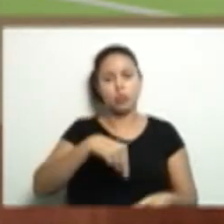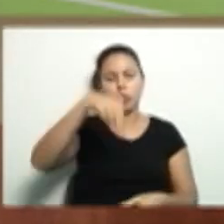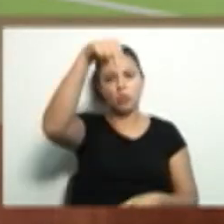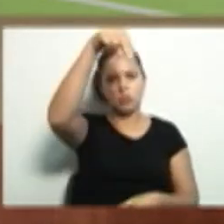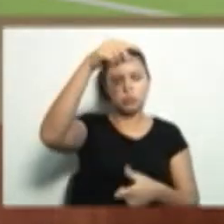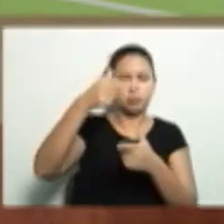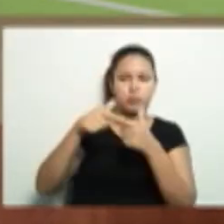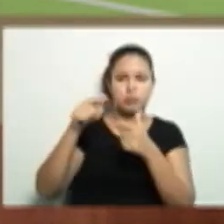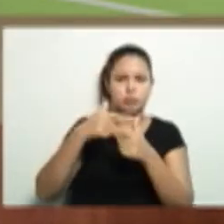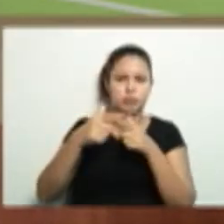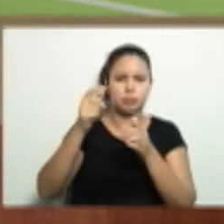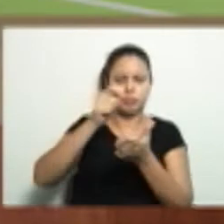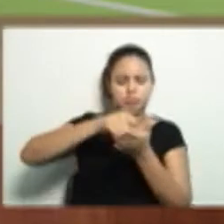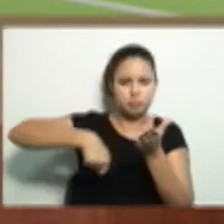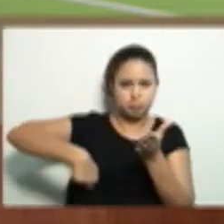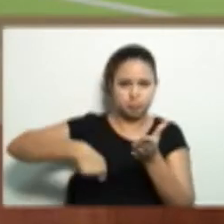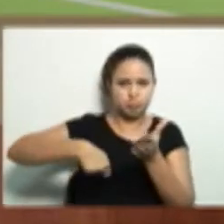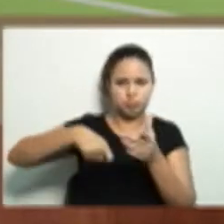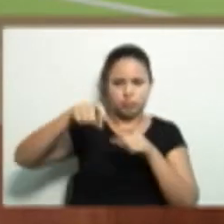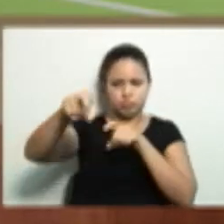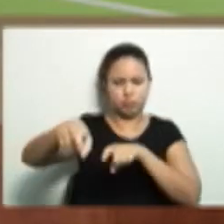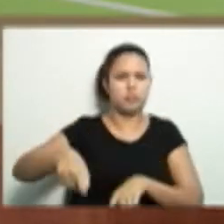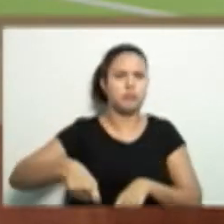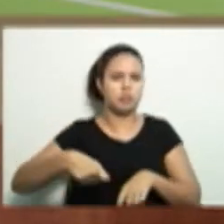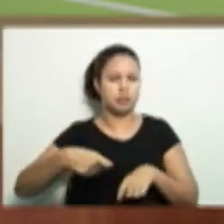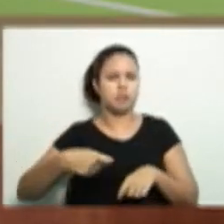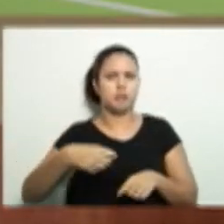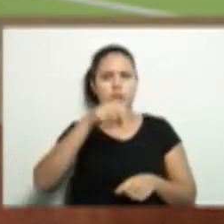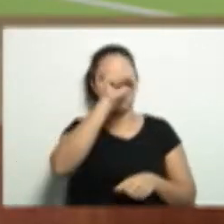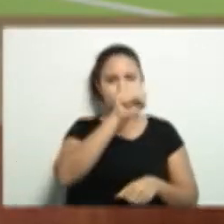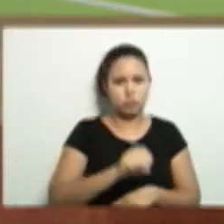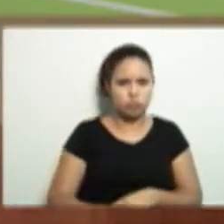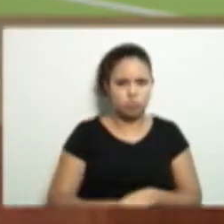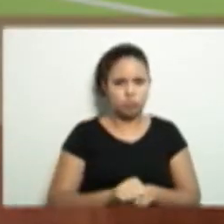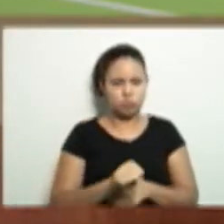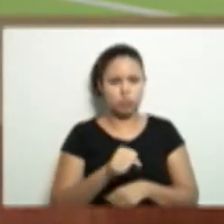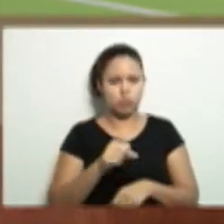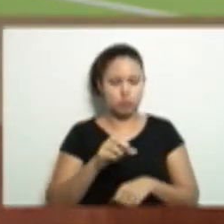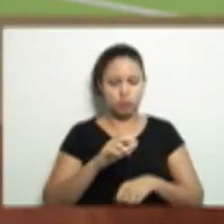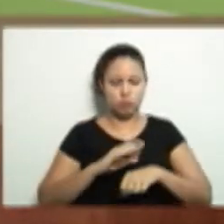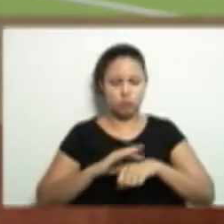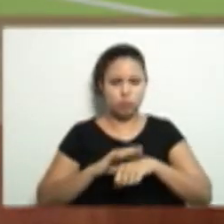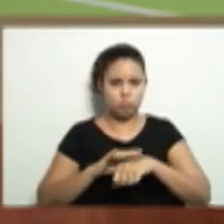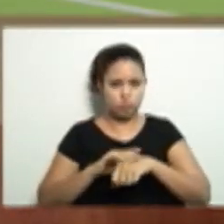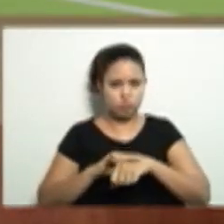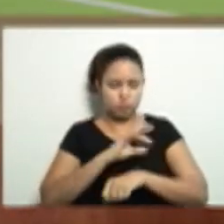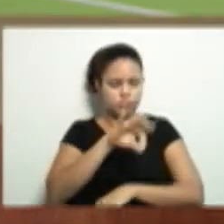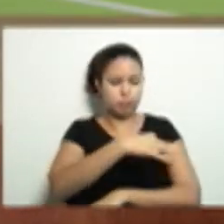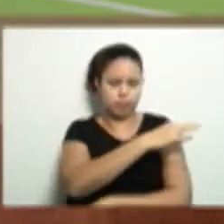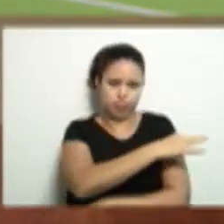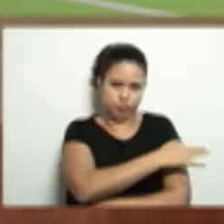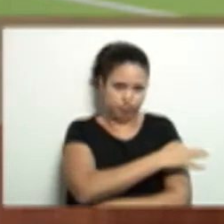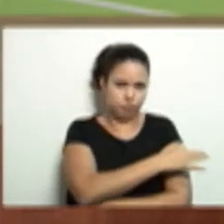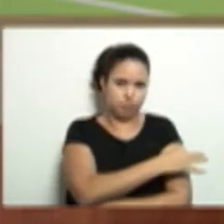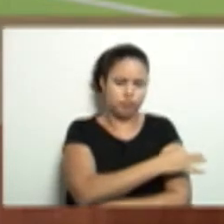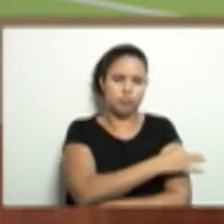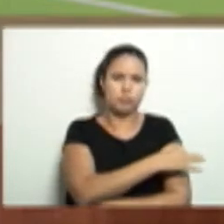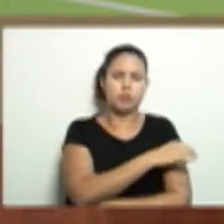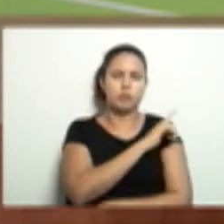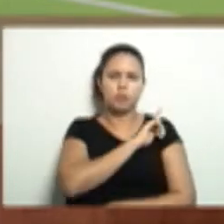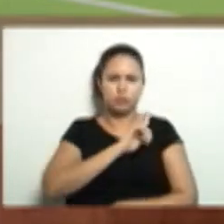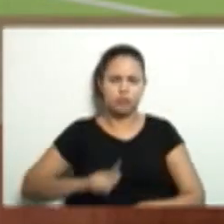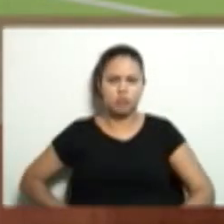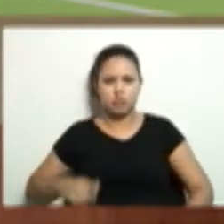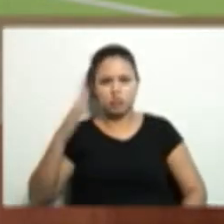norte. Então é a partir desses índices sociais e econômicos que o governo sabe qual política pública adotar e onde adotar